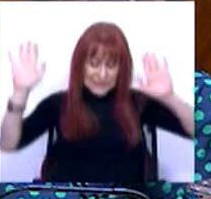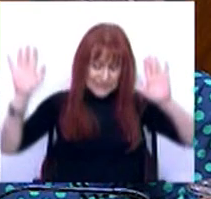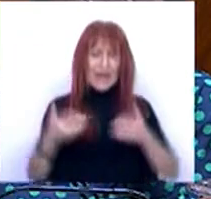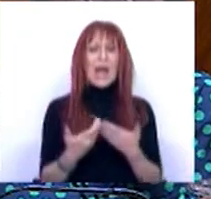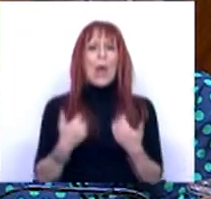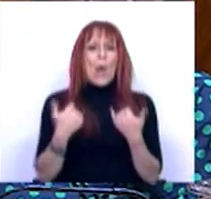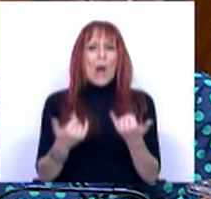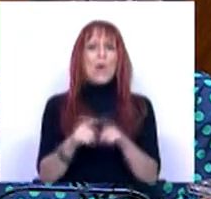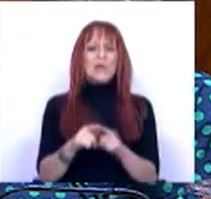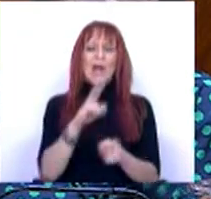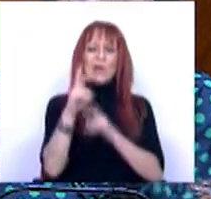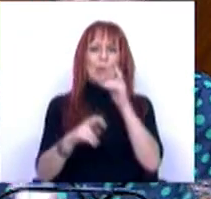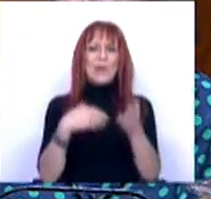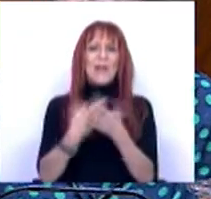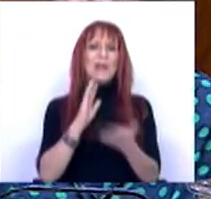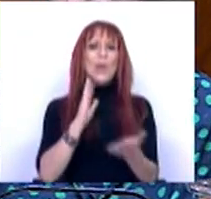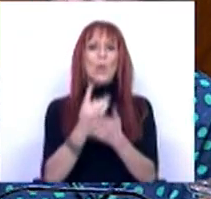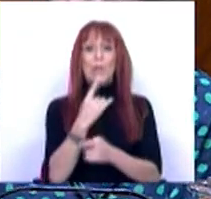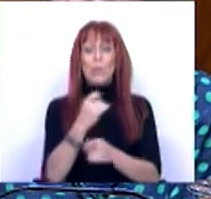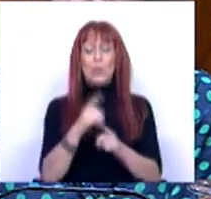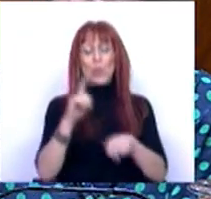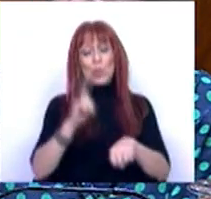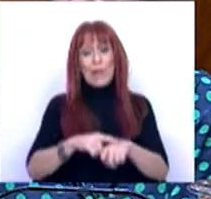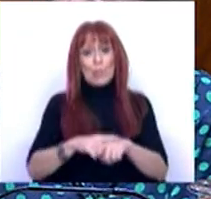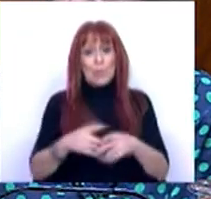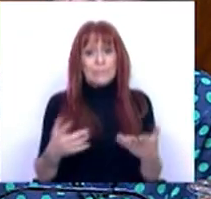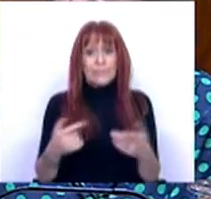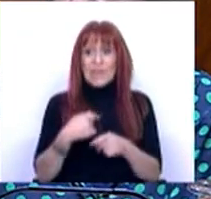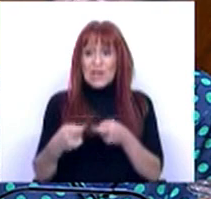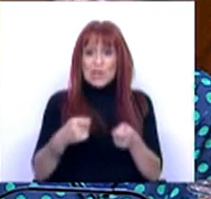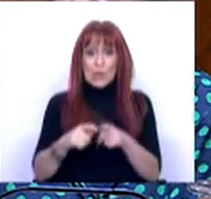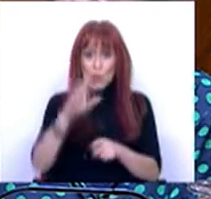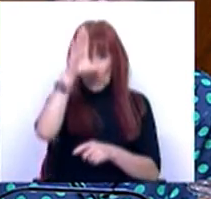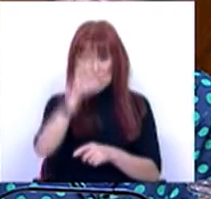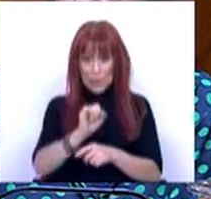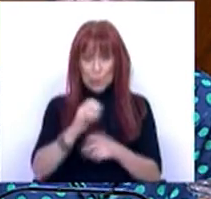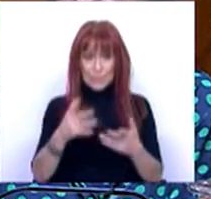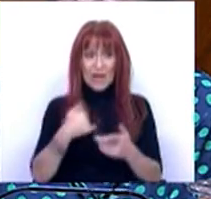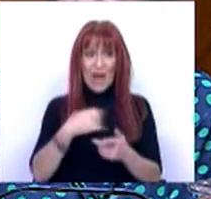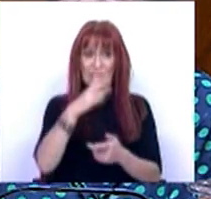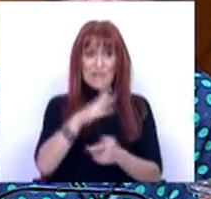vou agora dar resposta à última questão, no tempo que é gerido pelo Governo.